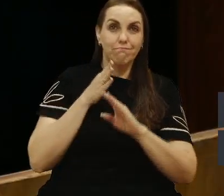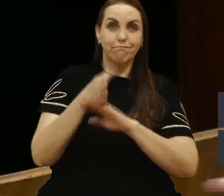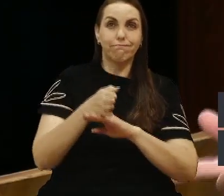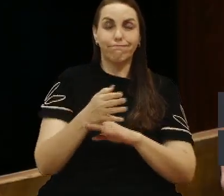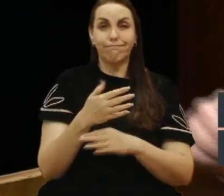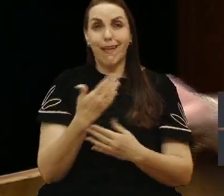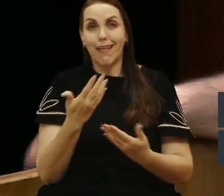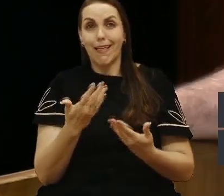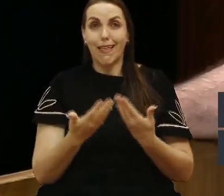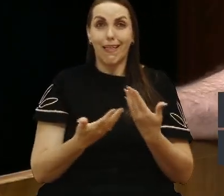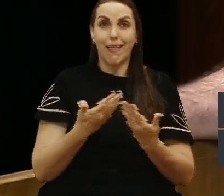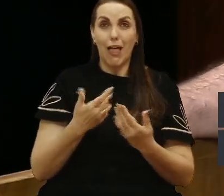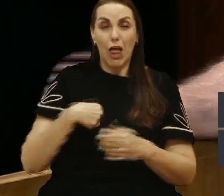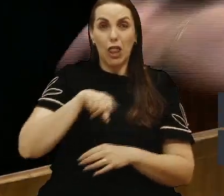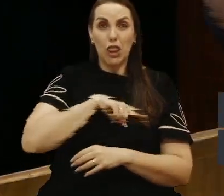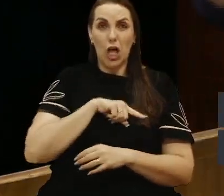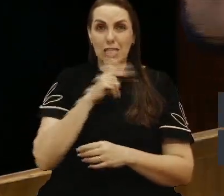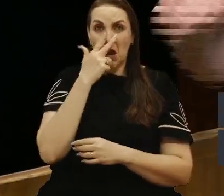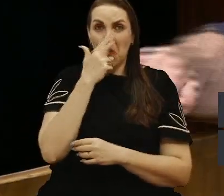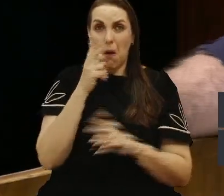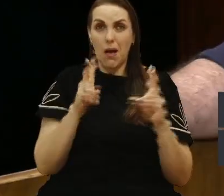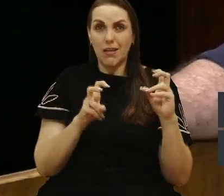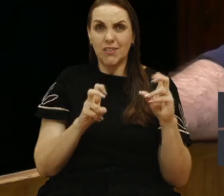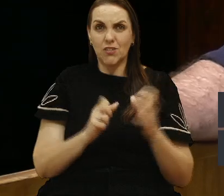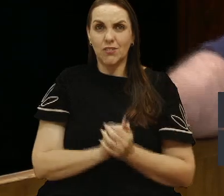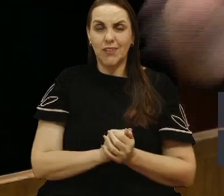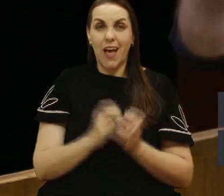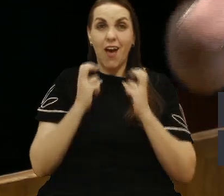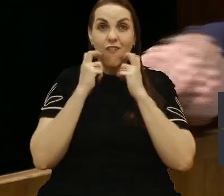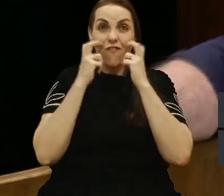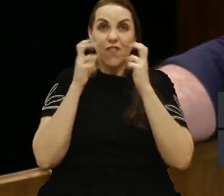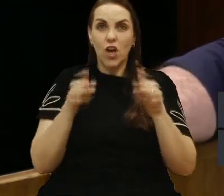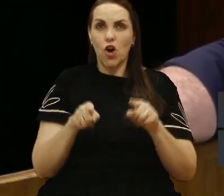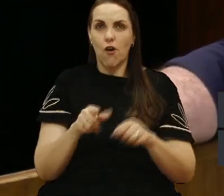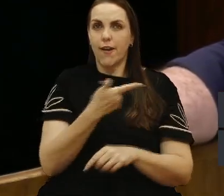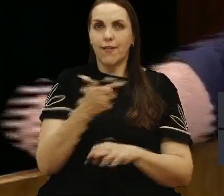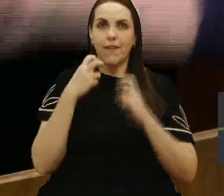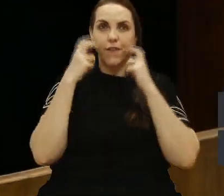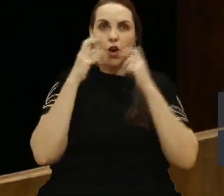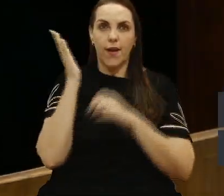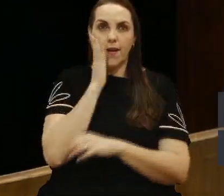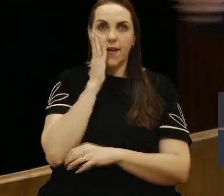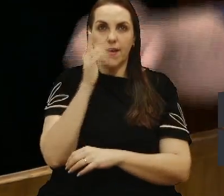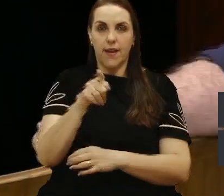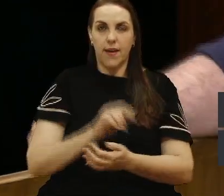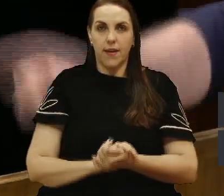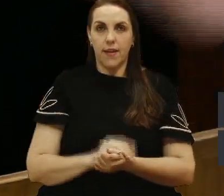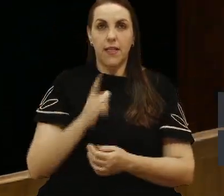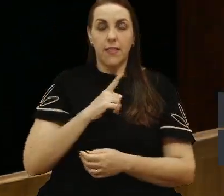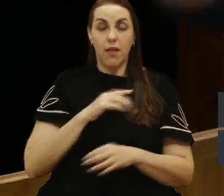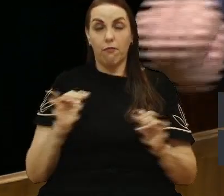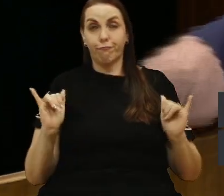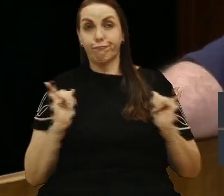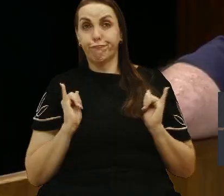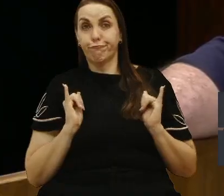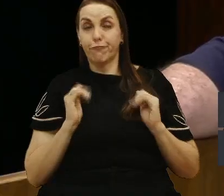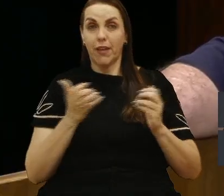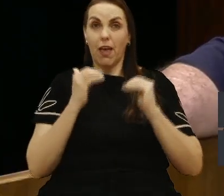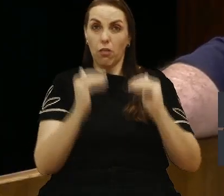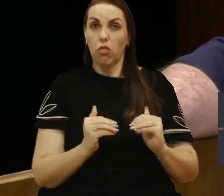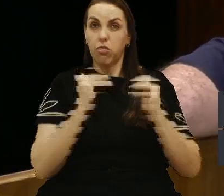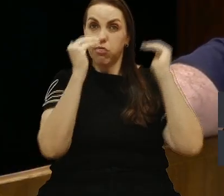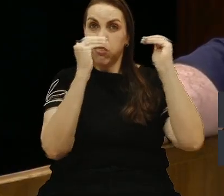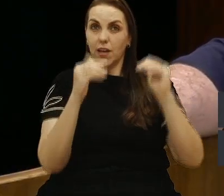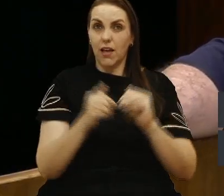dizer, nós estamos aqui pela mesma pauta. E isso sim é uma vergonha, não tem vergonha na cara. Além de inerte, quer se promover às custas